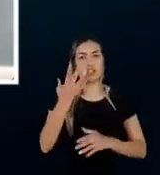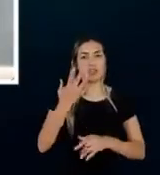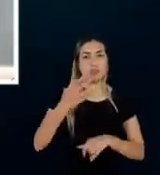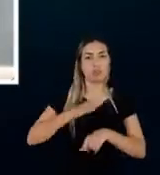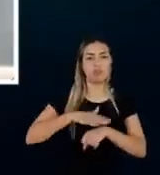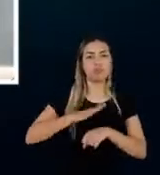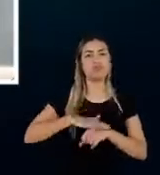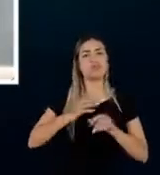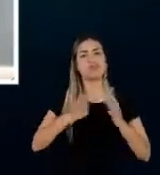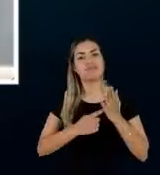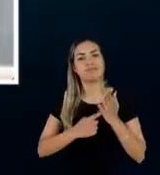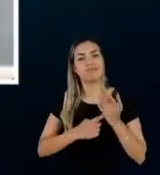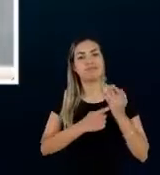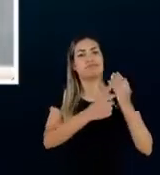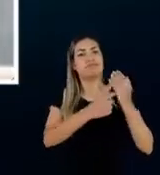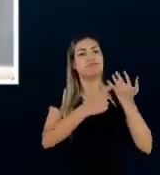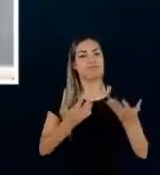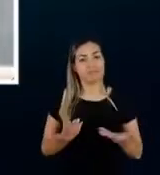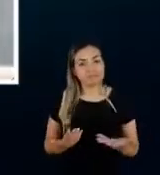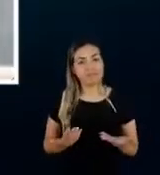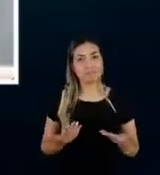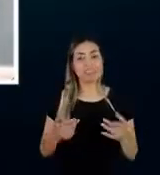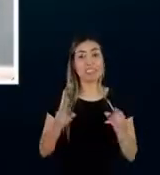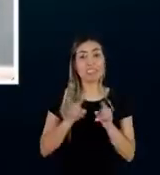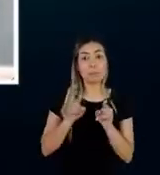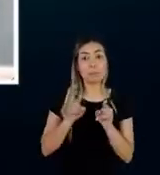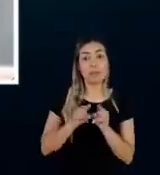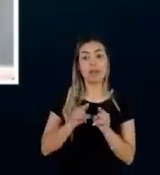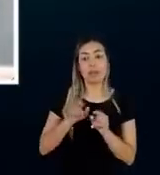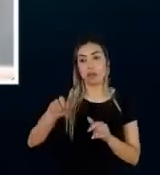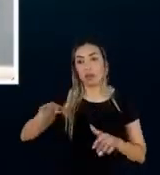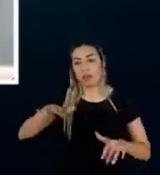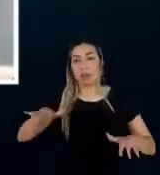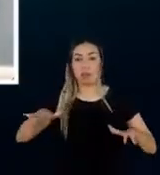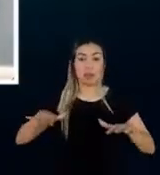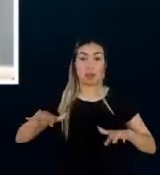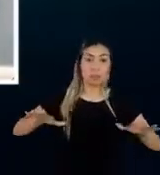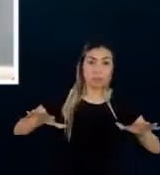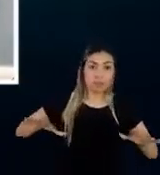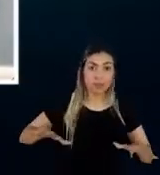limpas. E essa integração, esse